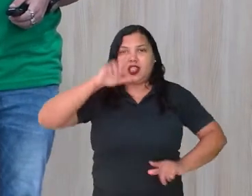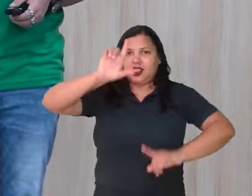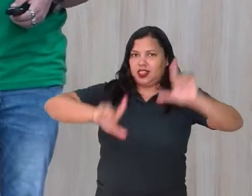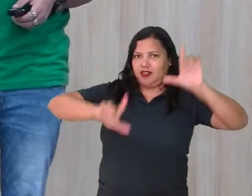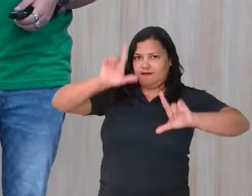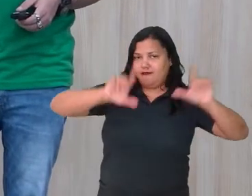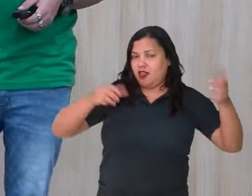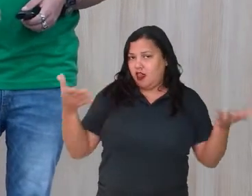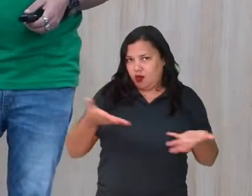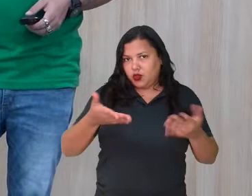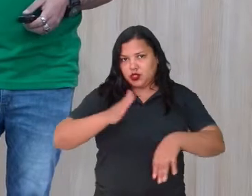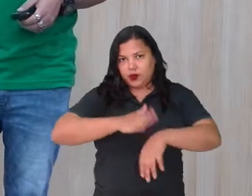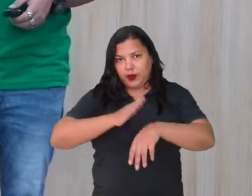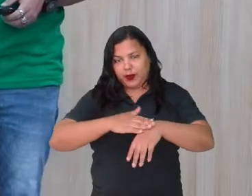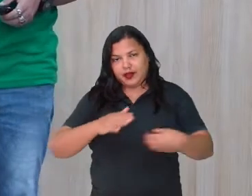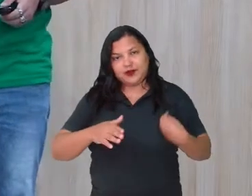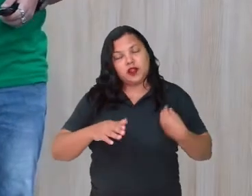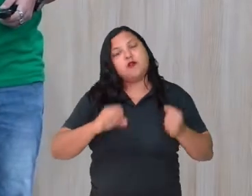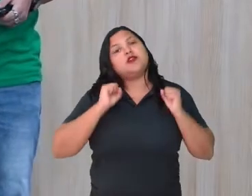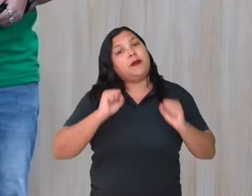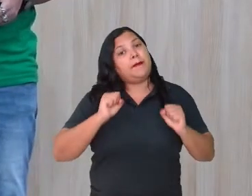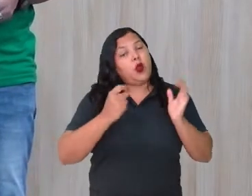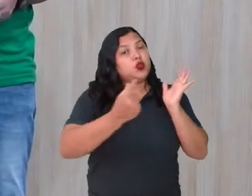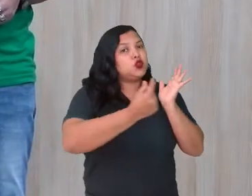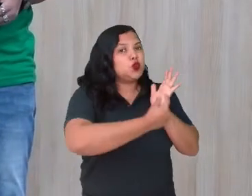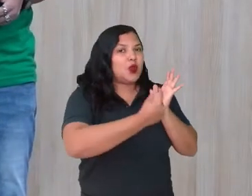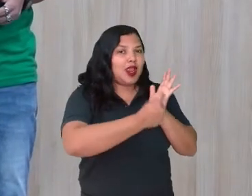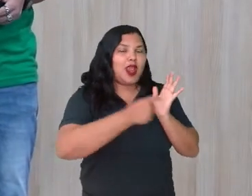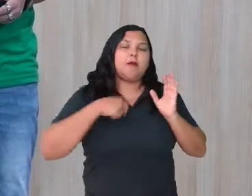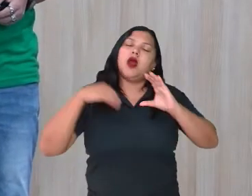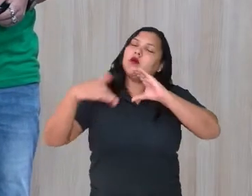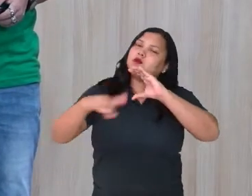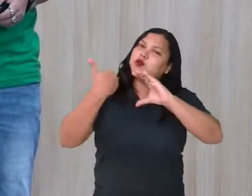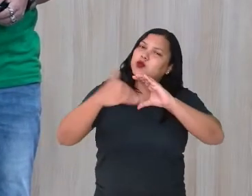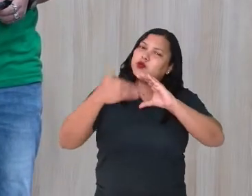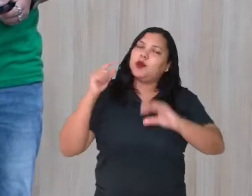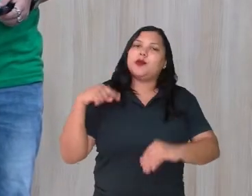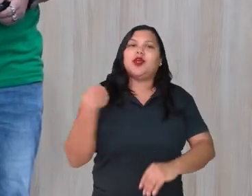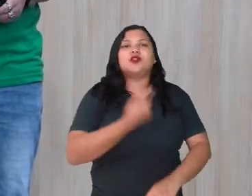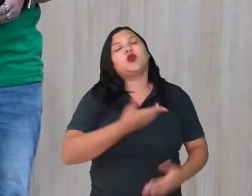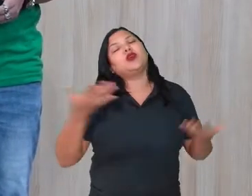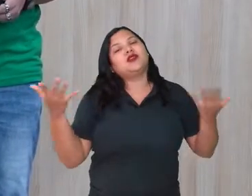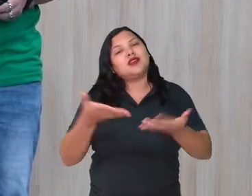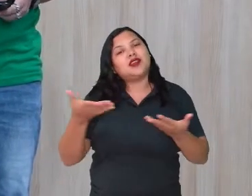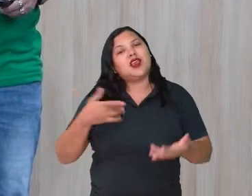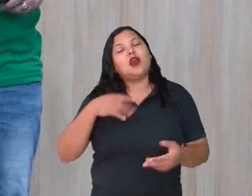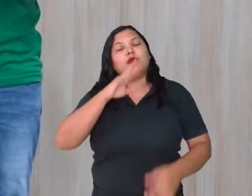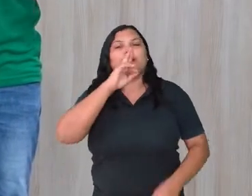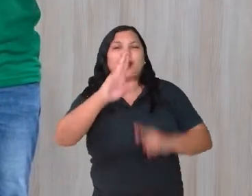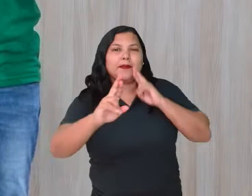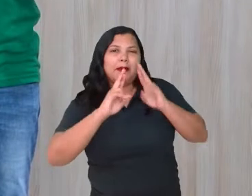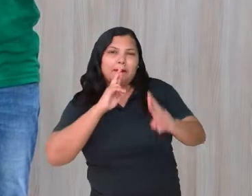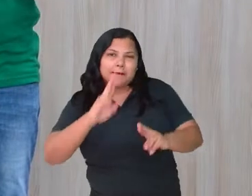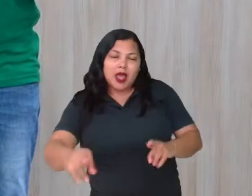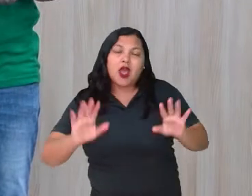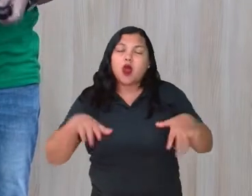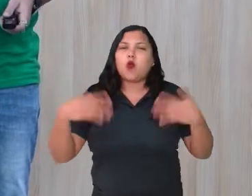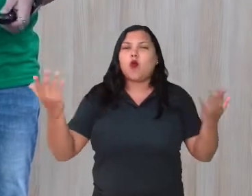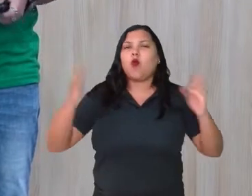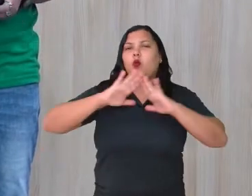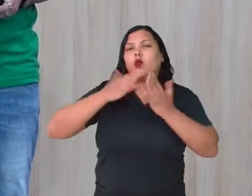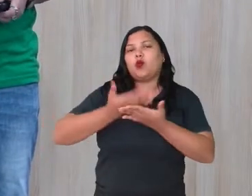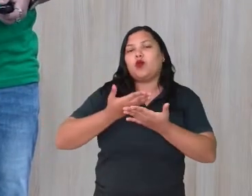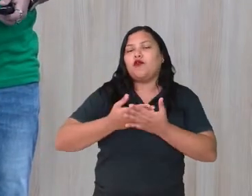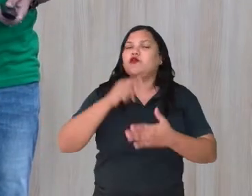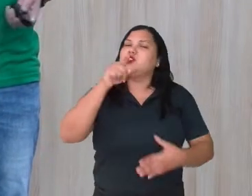TV, agora ao vivo, vai lá no teu aplicativo, manda a tua mensagem para a gente aqui, para a gente responder, diz qual é a escola que você